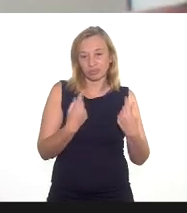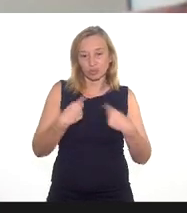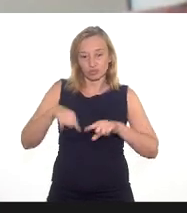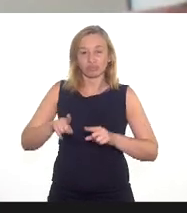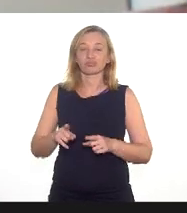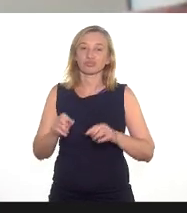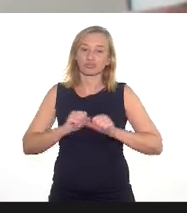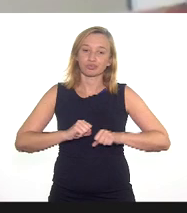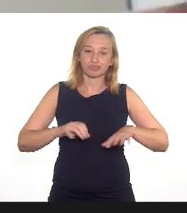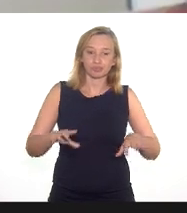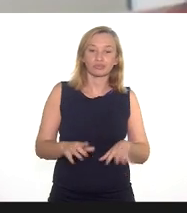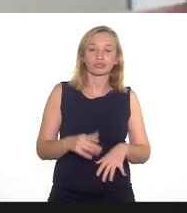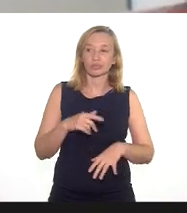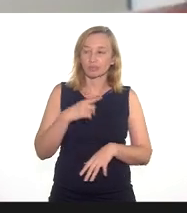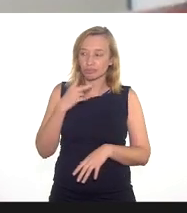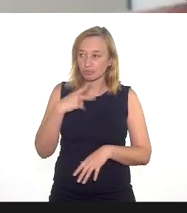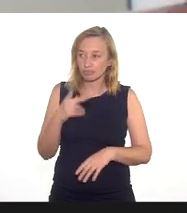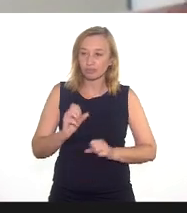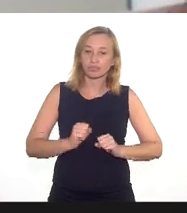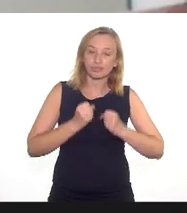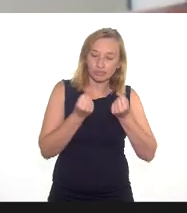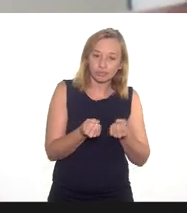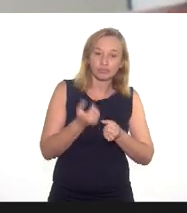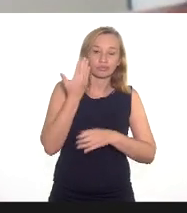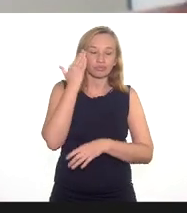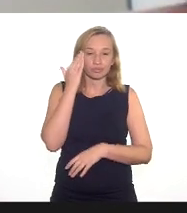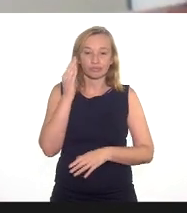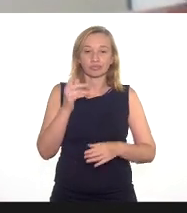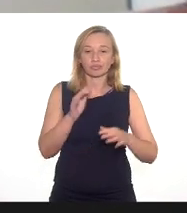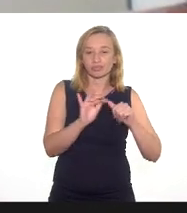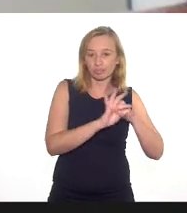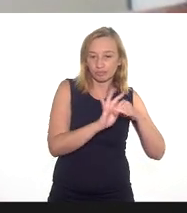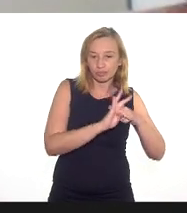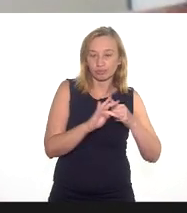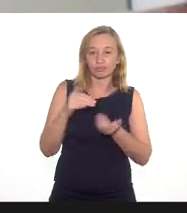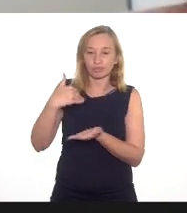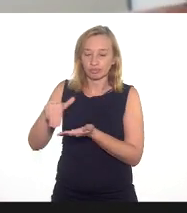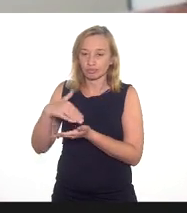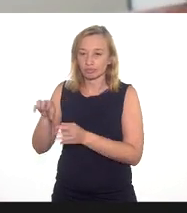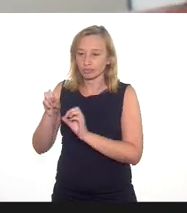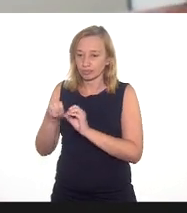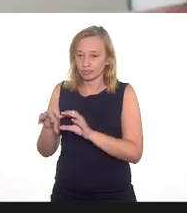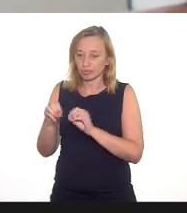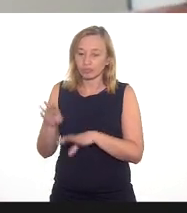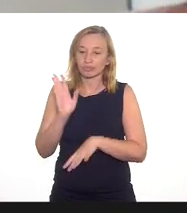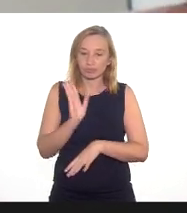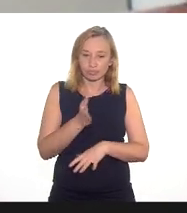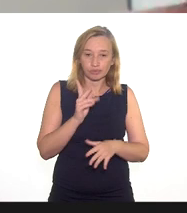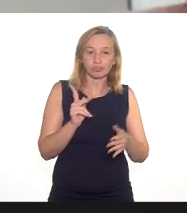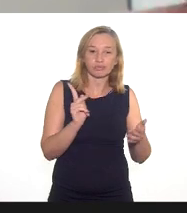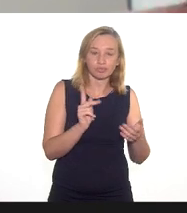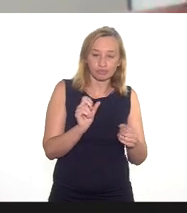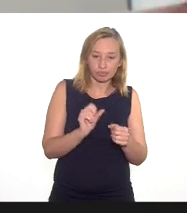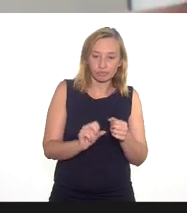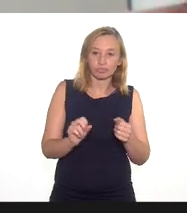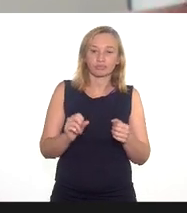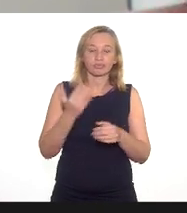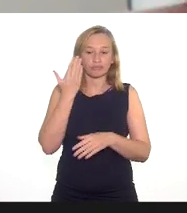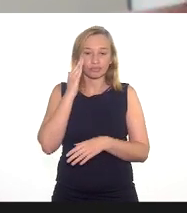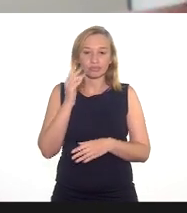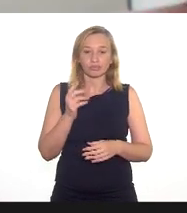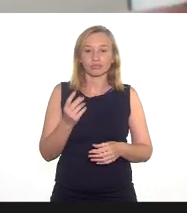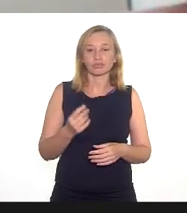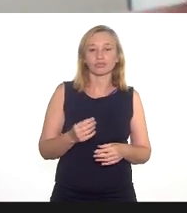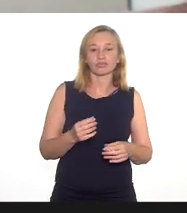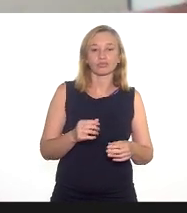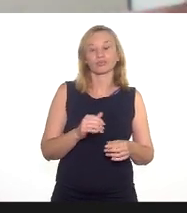à pandemia. Mas eu reforço, acho que o entendimento da FITEC com a Secretaria de Educação, que já realizou entendimento com as